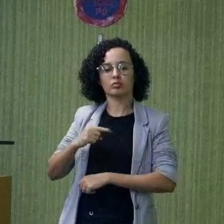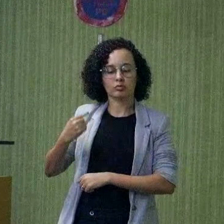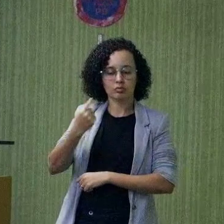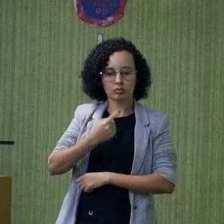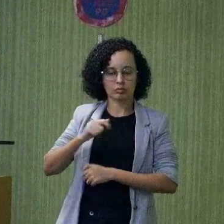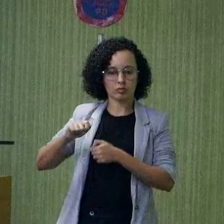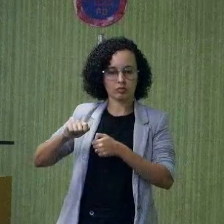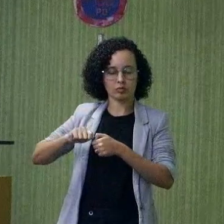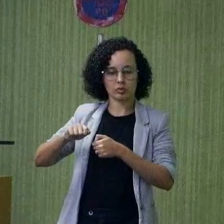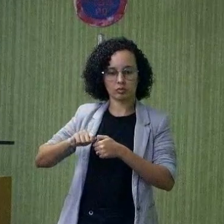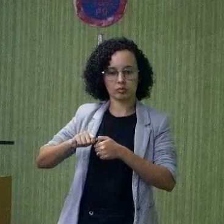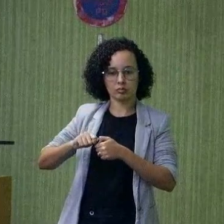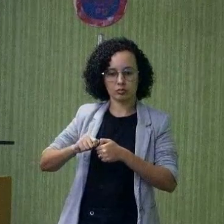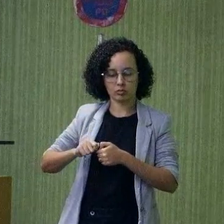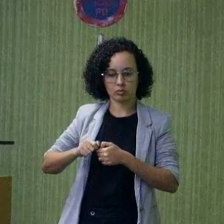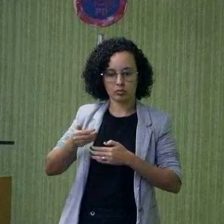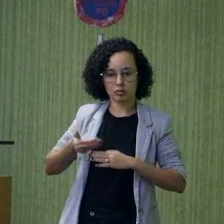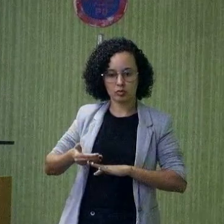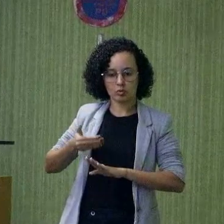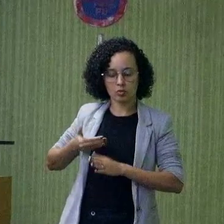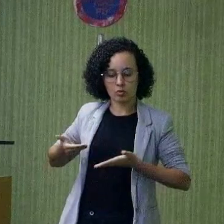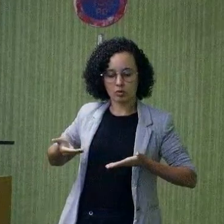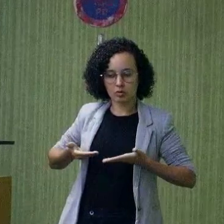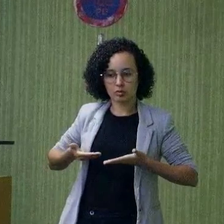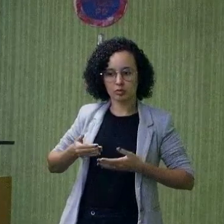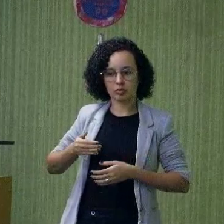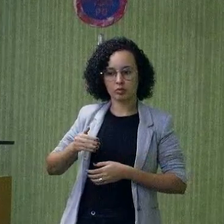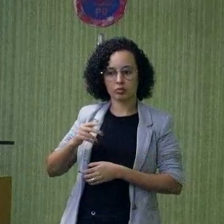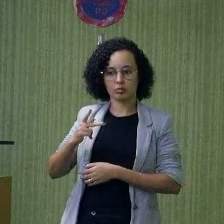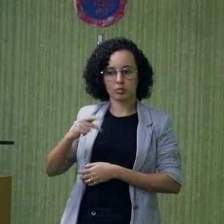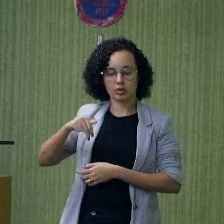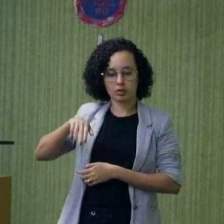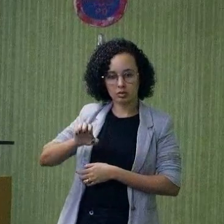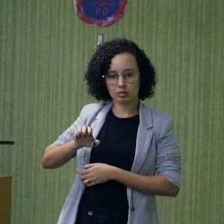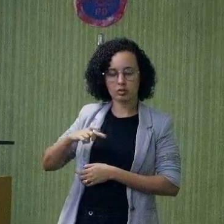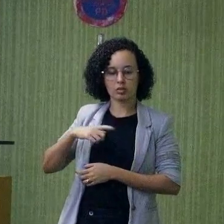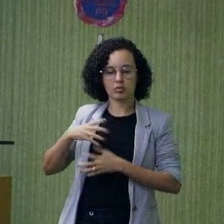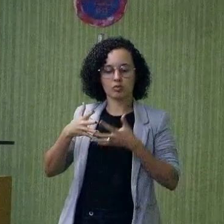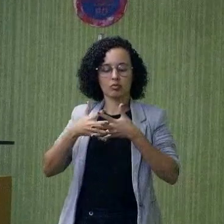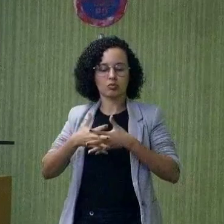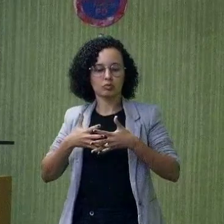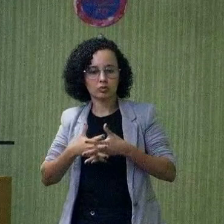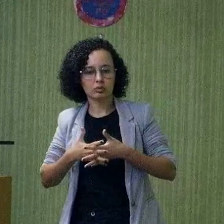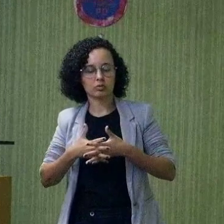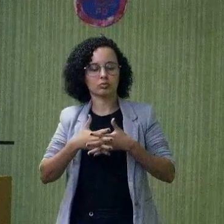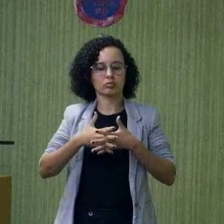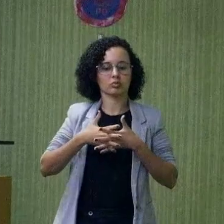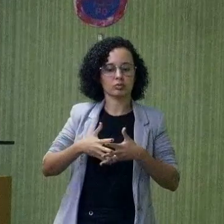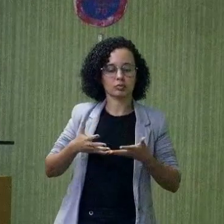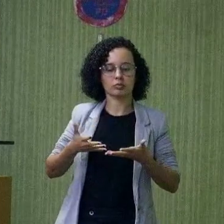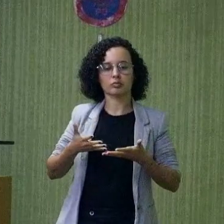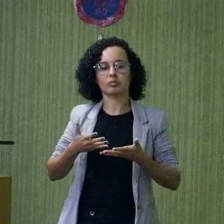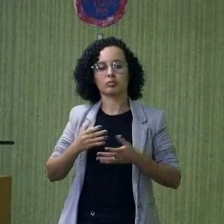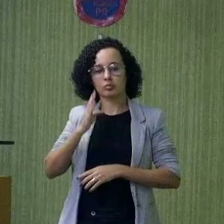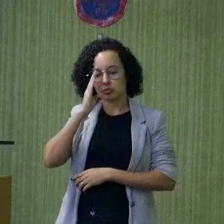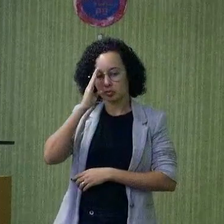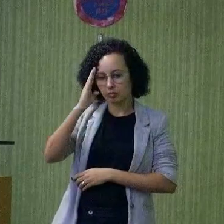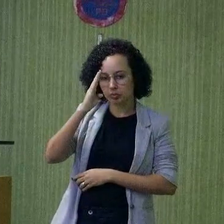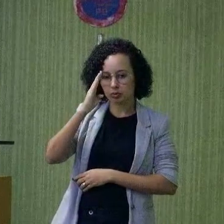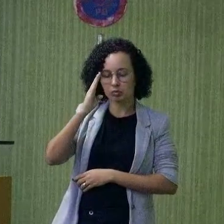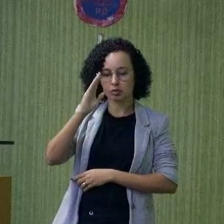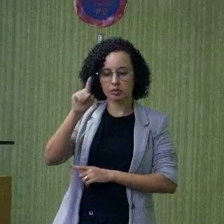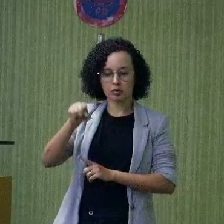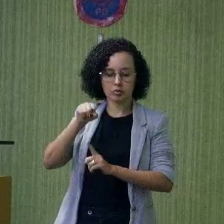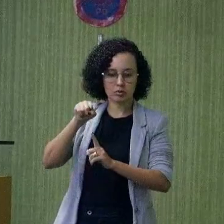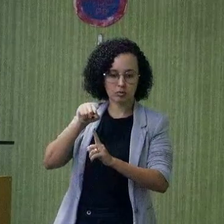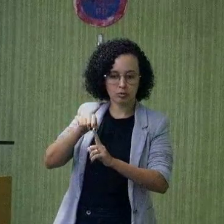aqui do atual pned e no seu na sua estrutura houve uma certa confusão entre eh principalmente entre metas e